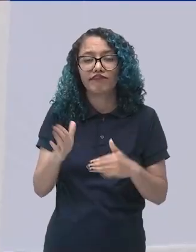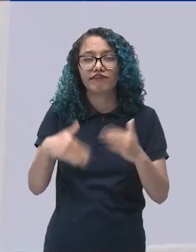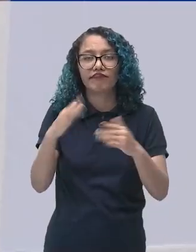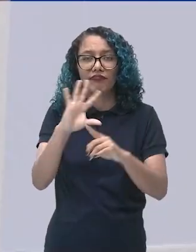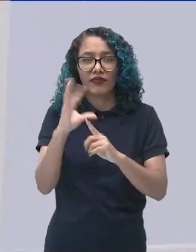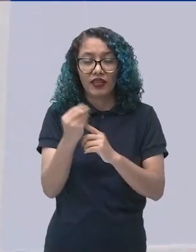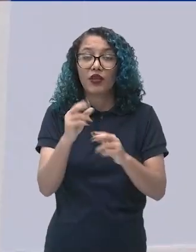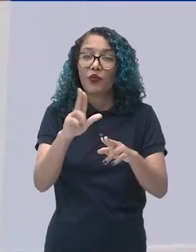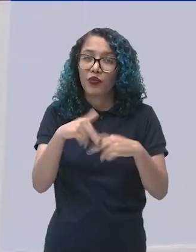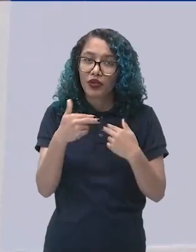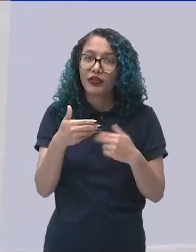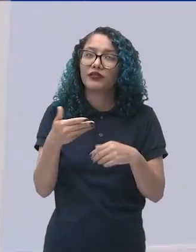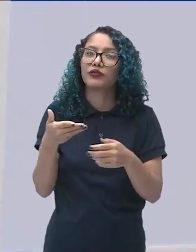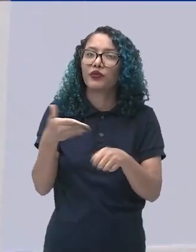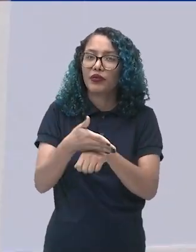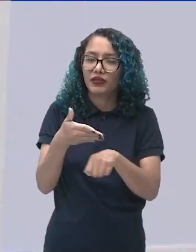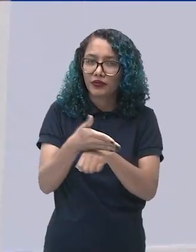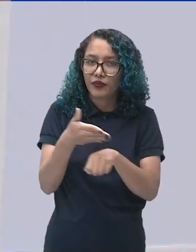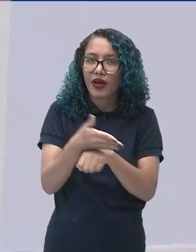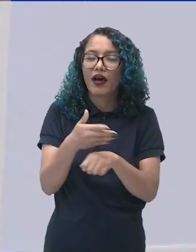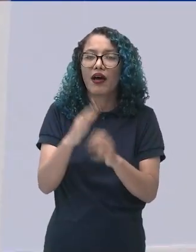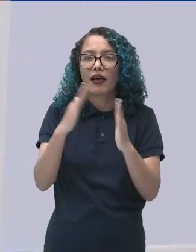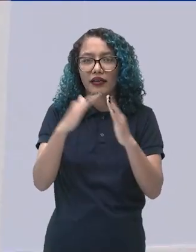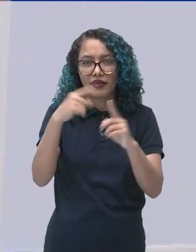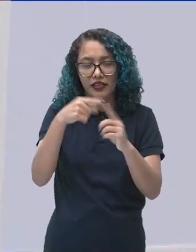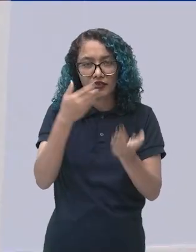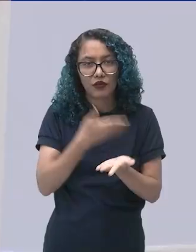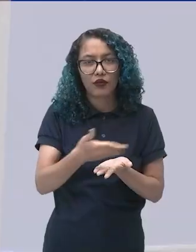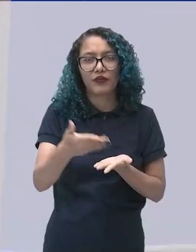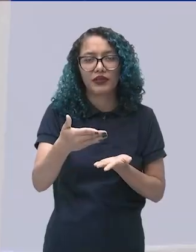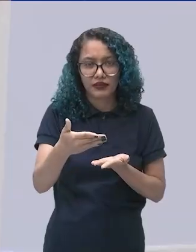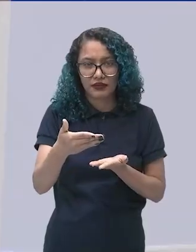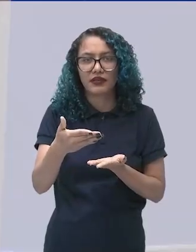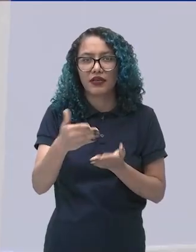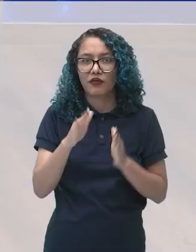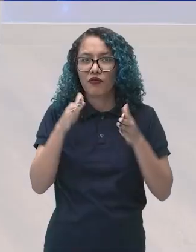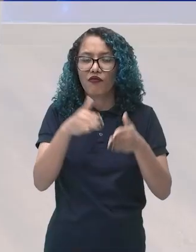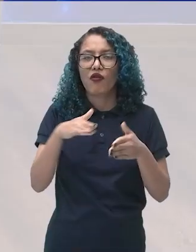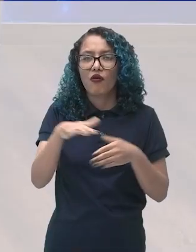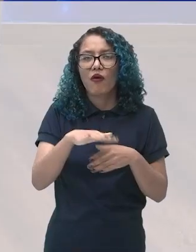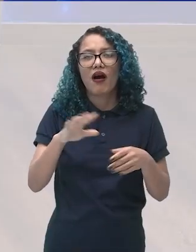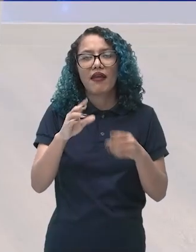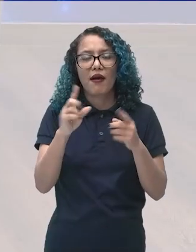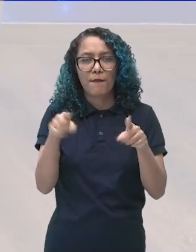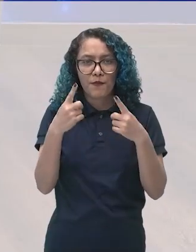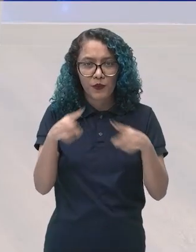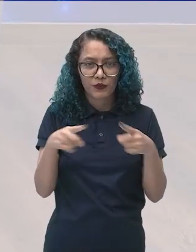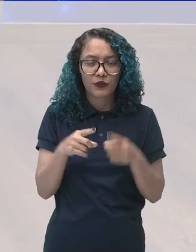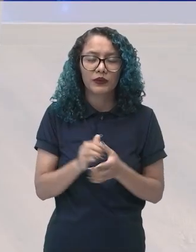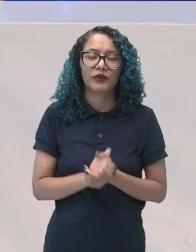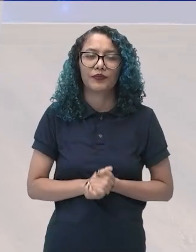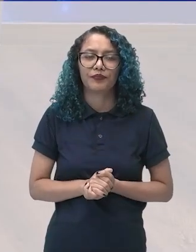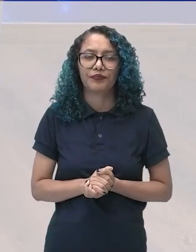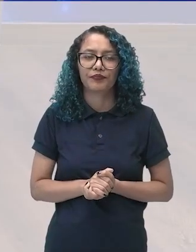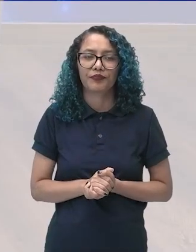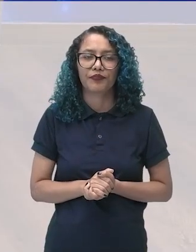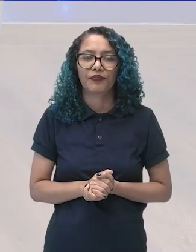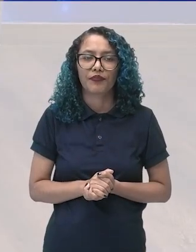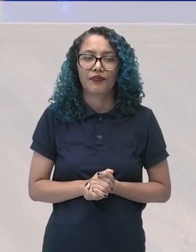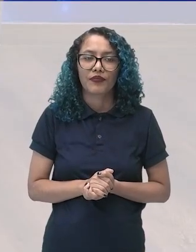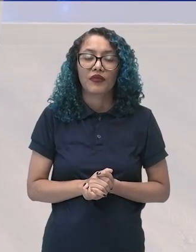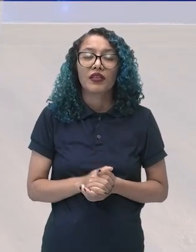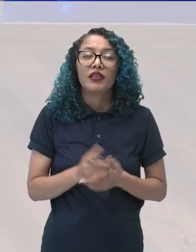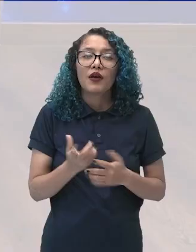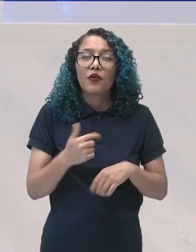que eu comecei a me desenvolver mais ainda na arte da música. E em que momento você começou